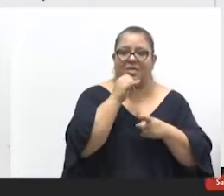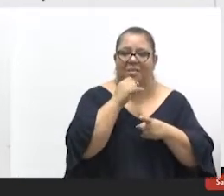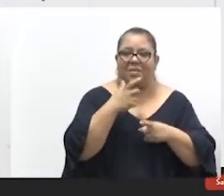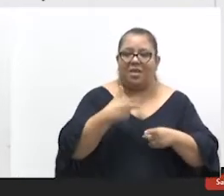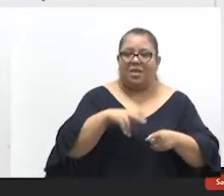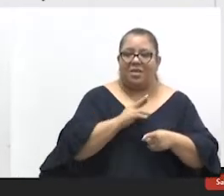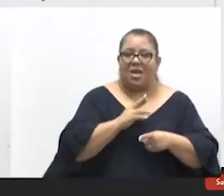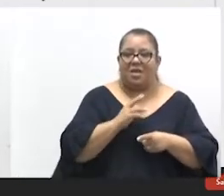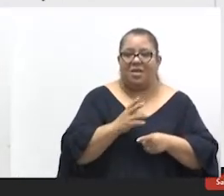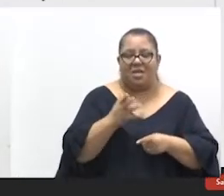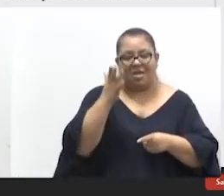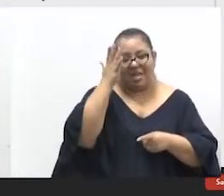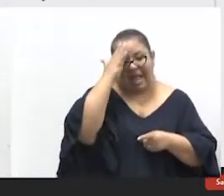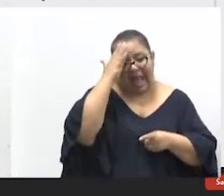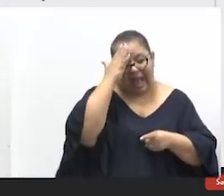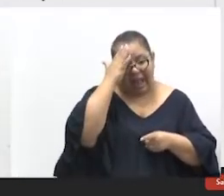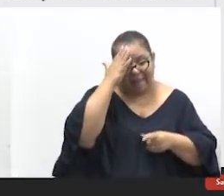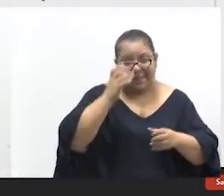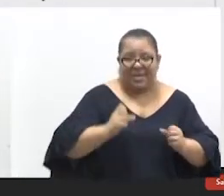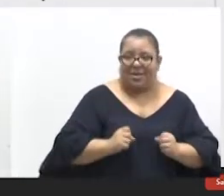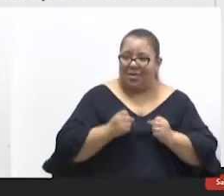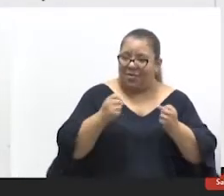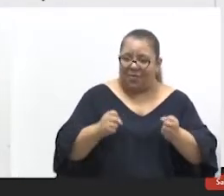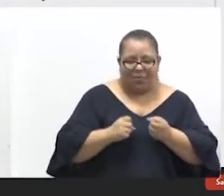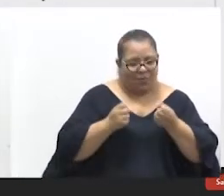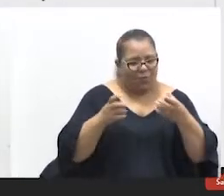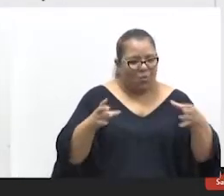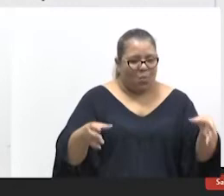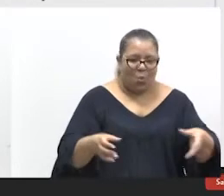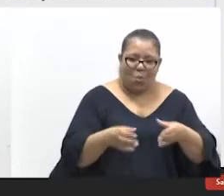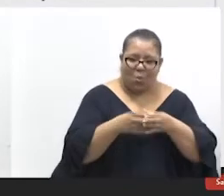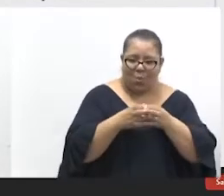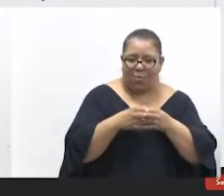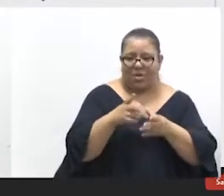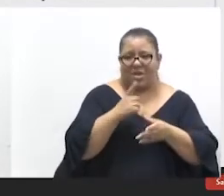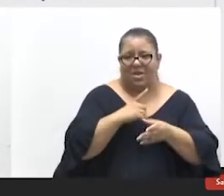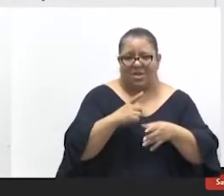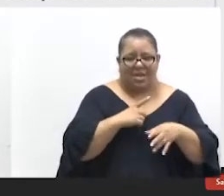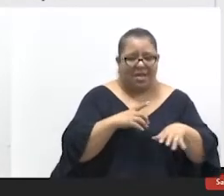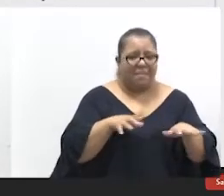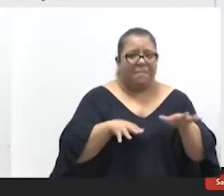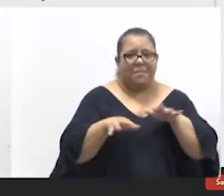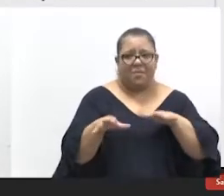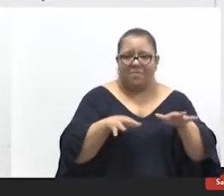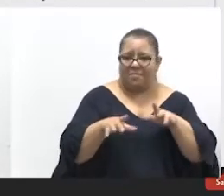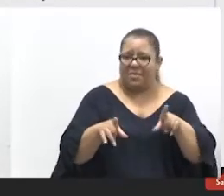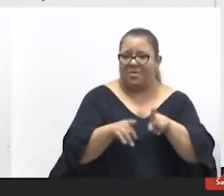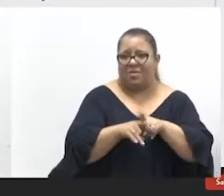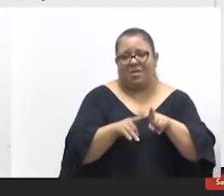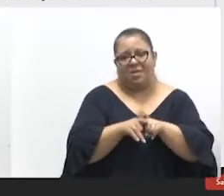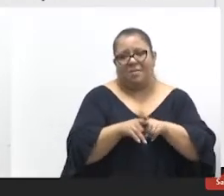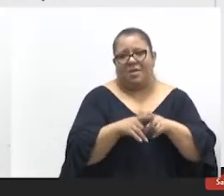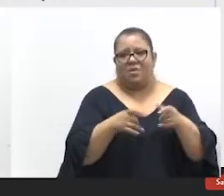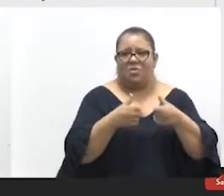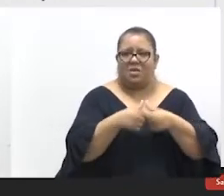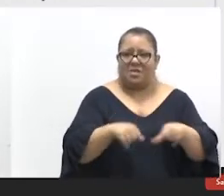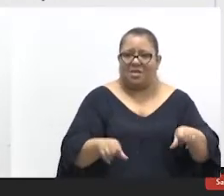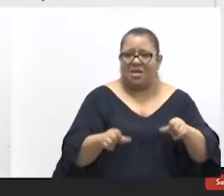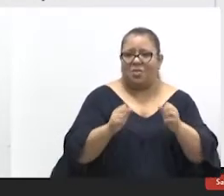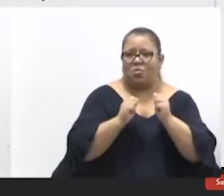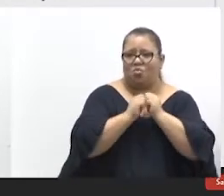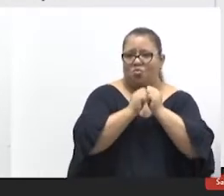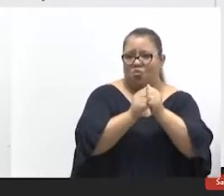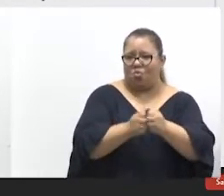desafios postos, né? As equipes elas já estão mobilizadas para estar buscando